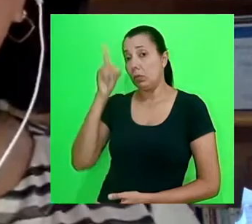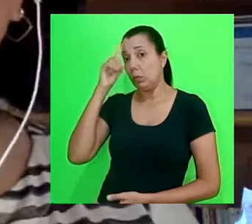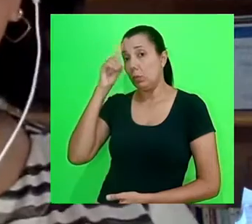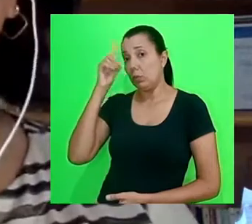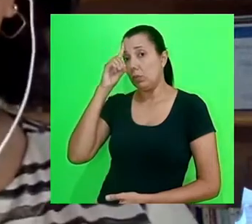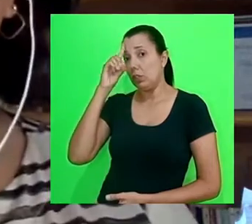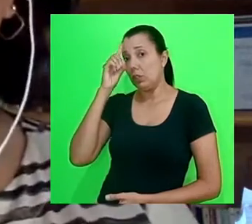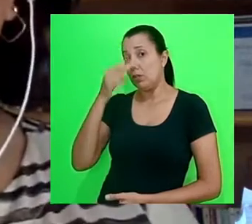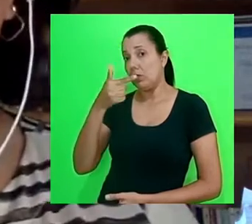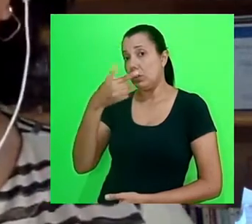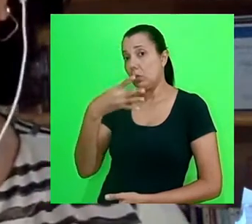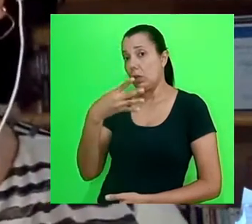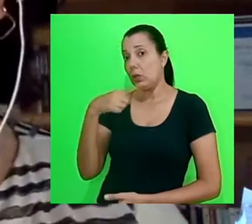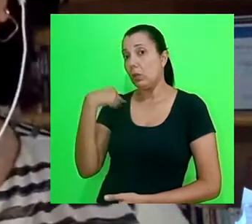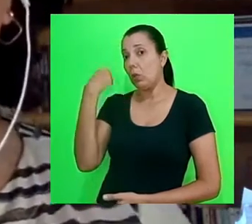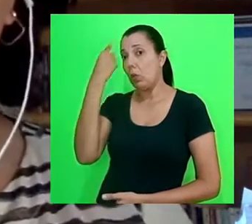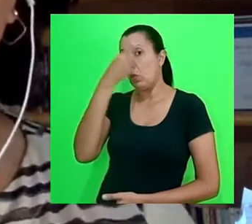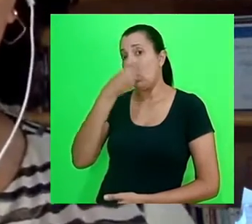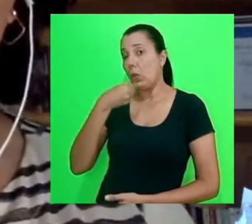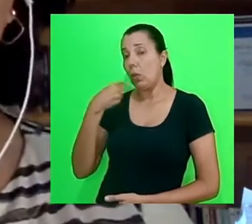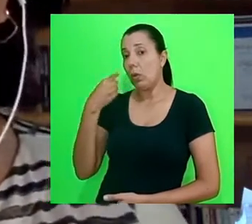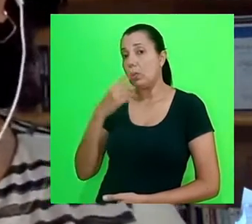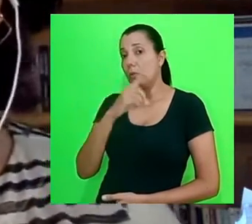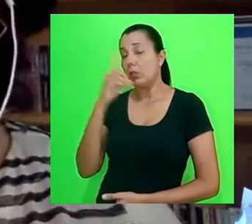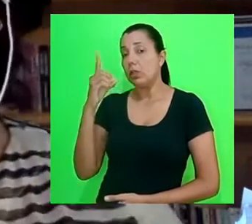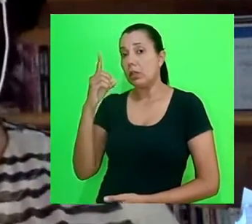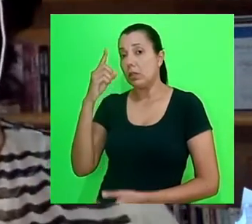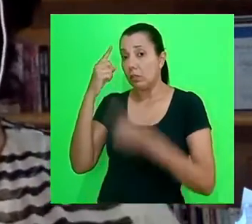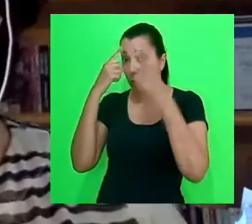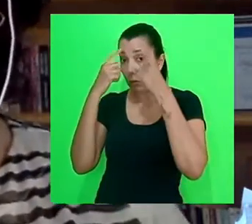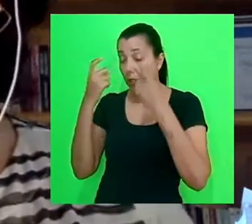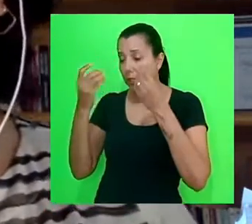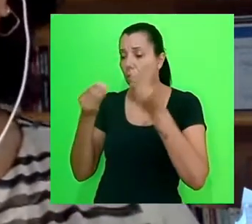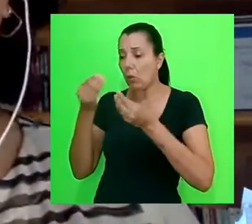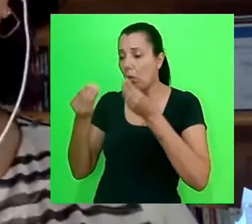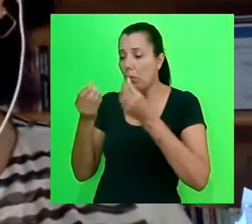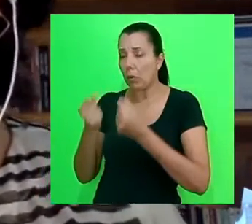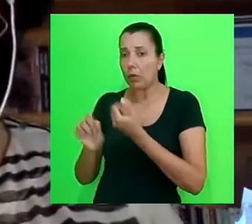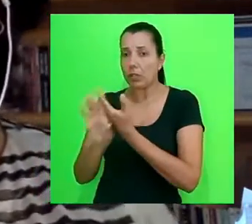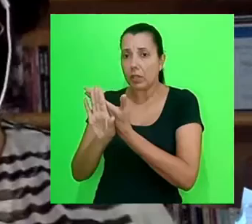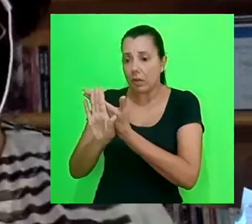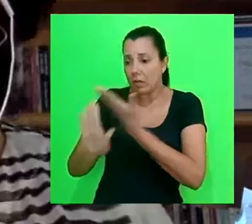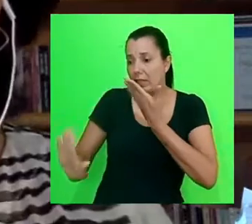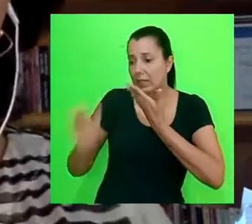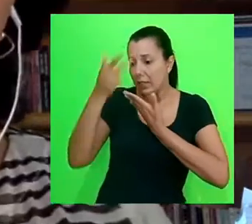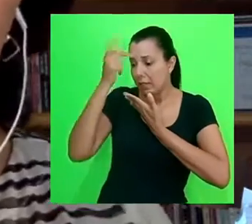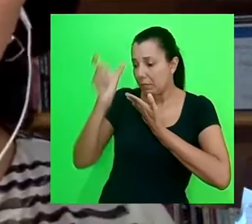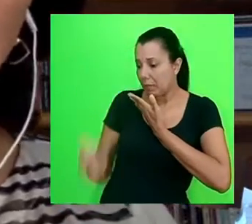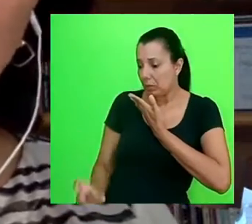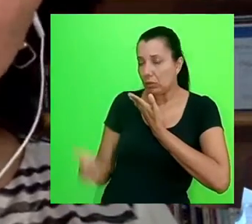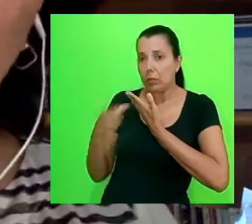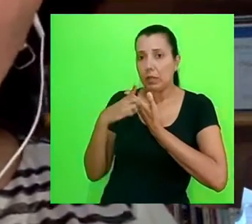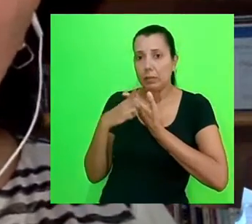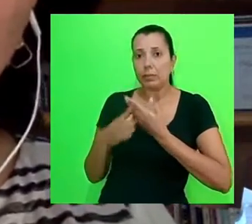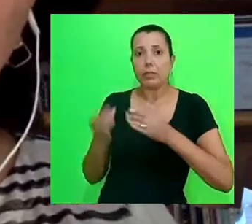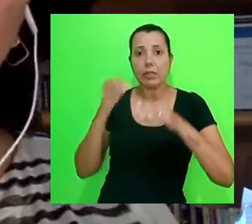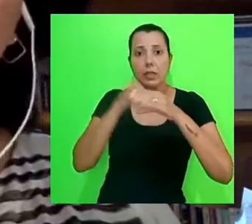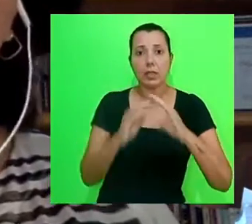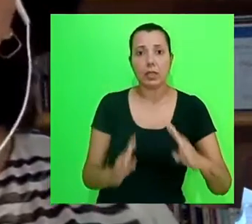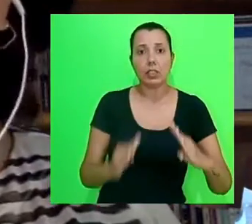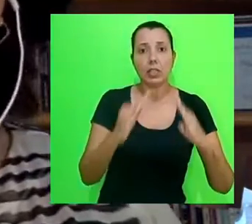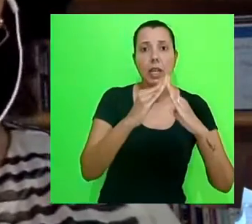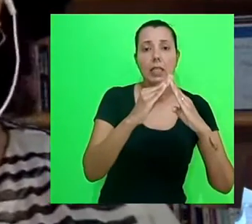no momento de confinamento, né, de isolamento social, e a gente vai se deparar com algo que é